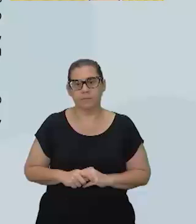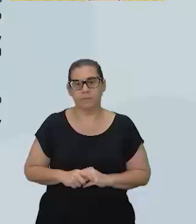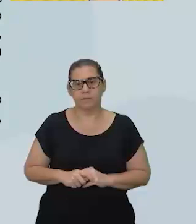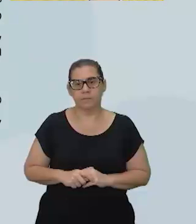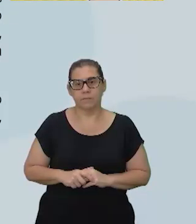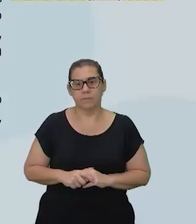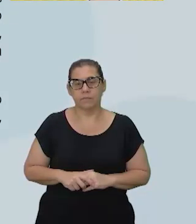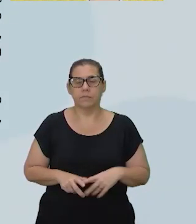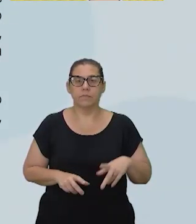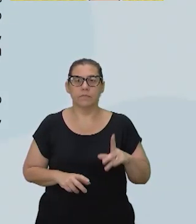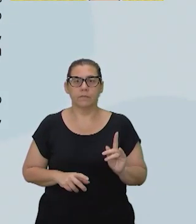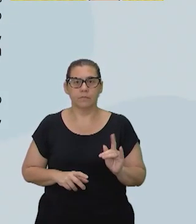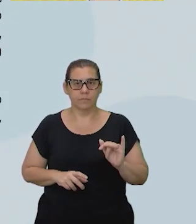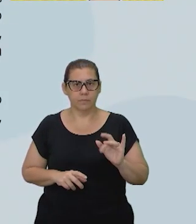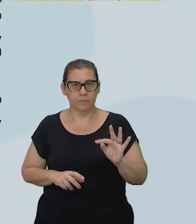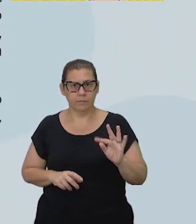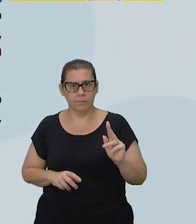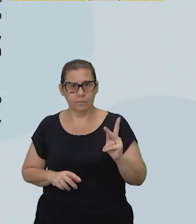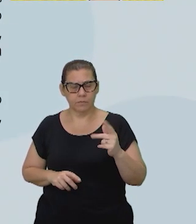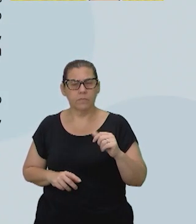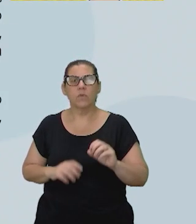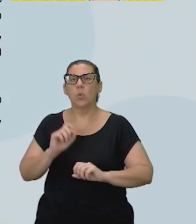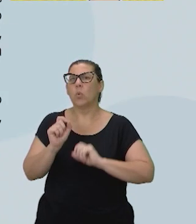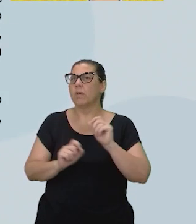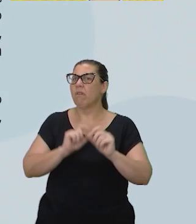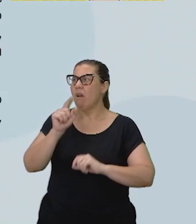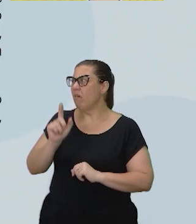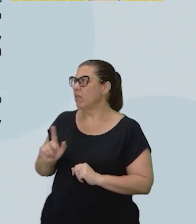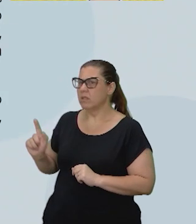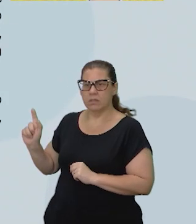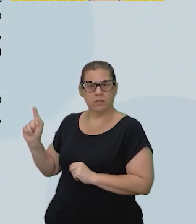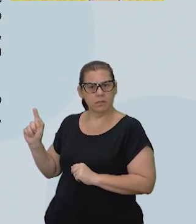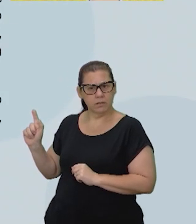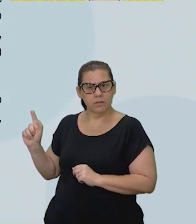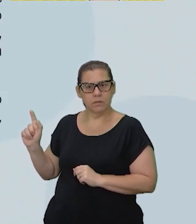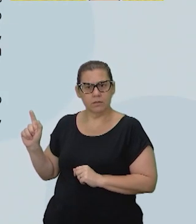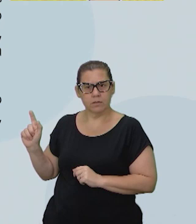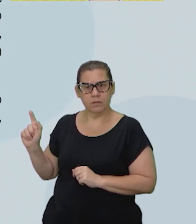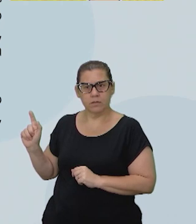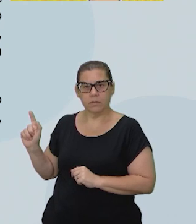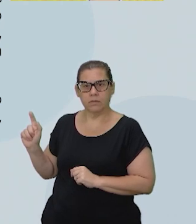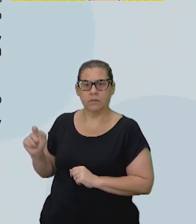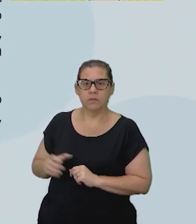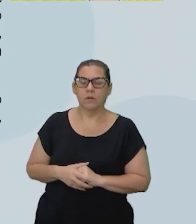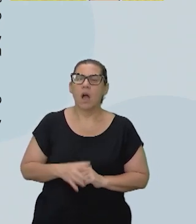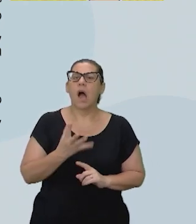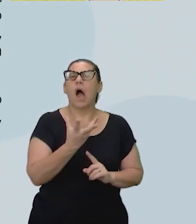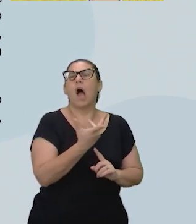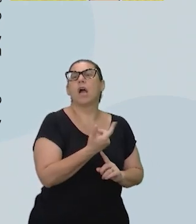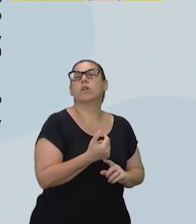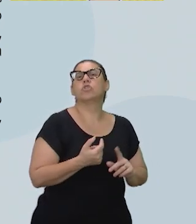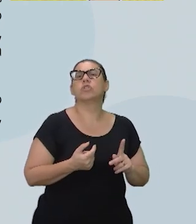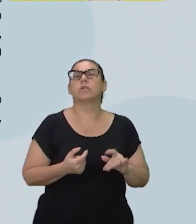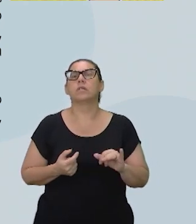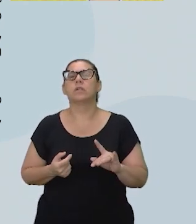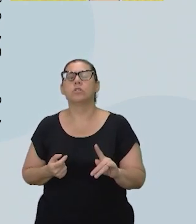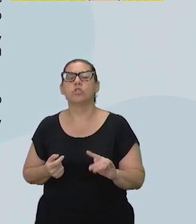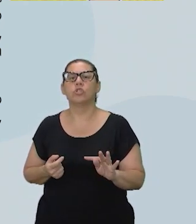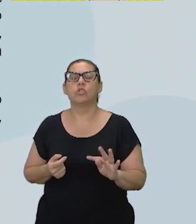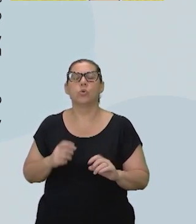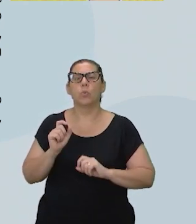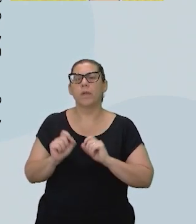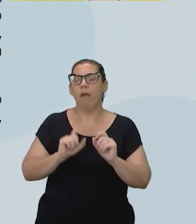conceito de kit em arte, tá? O que seria o conceito de kit em arte? O que é uma arte kit, tá? A gente vai observar agora. Então, gente,